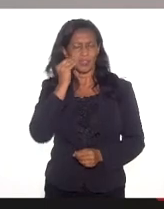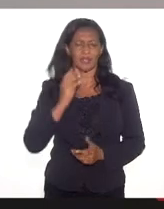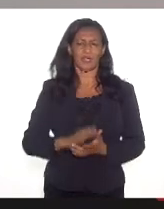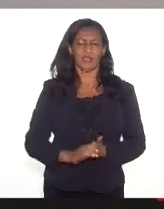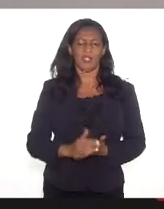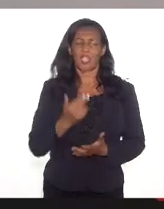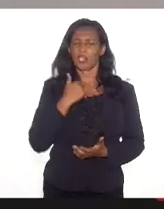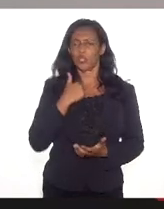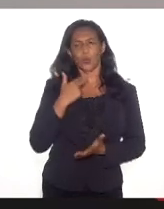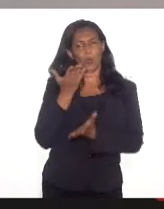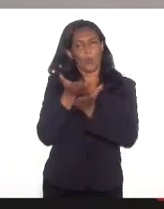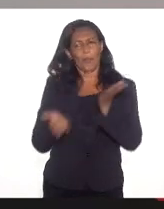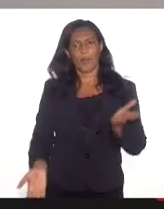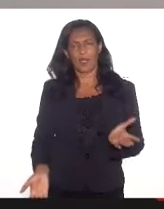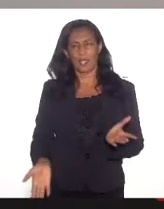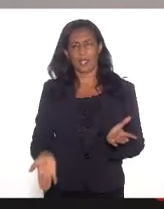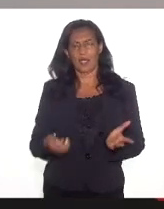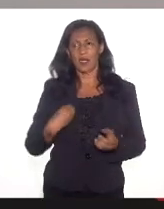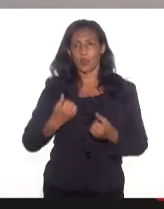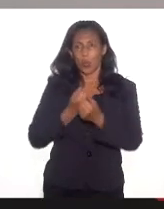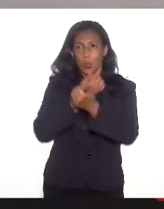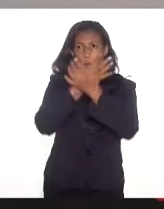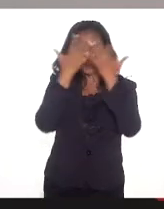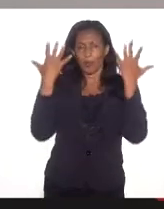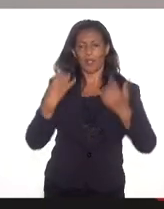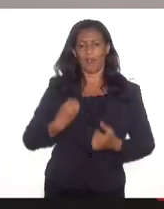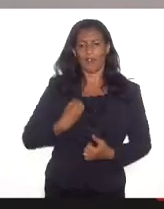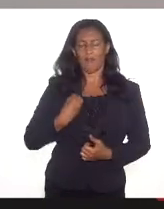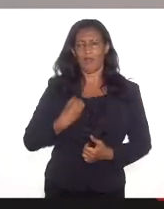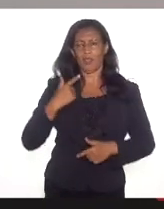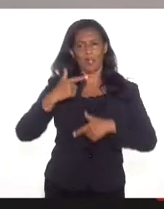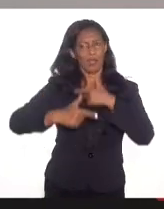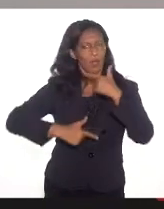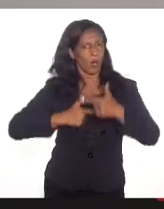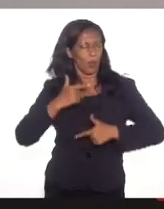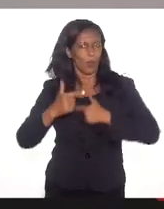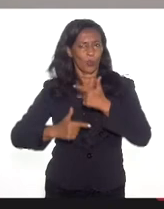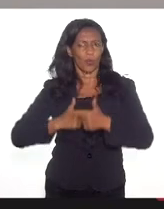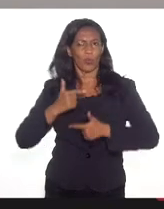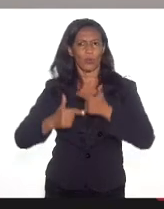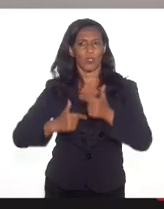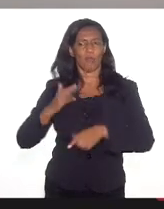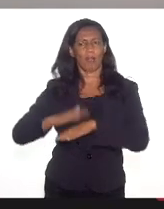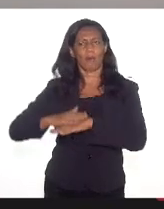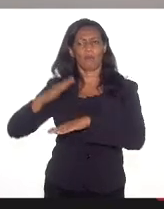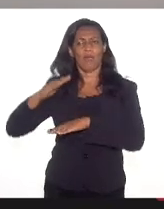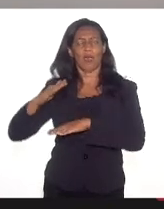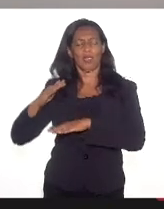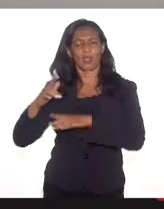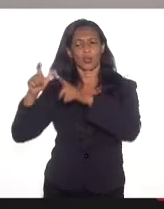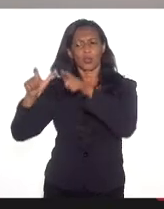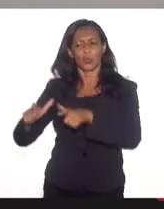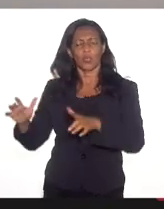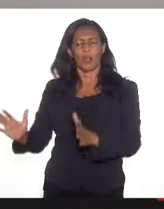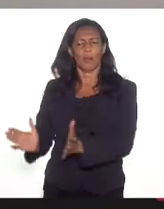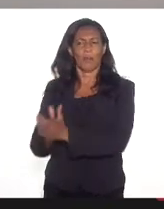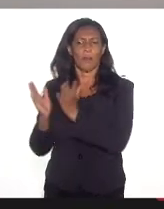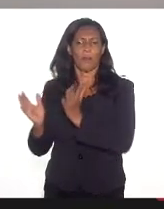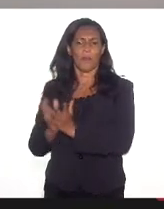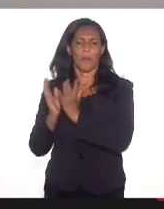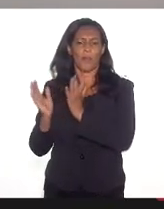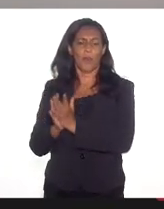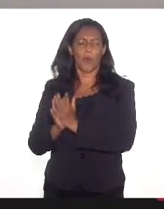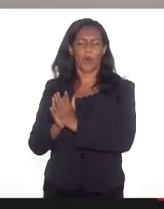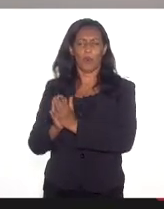para a gente estar fazendo esse trabalho integrado e sistêmico nas áreas mais pobres e nos territórios mais pobres e mais